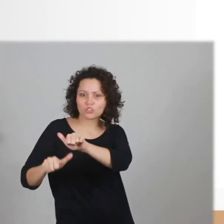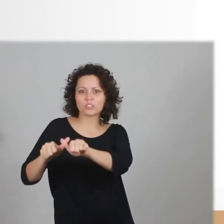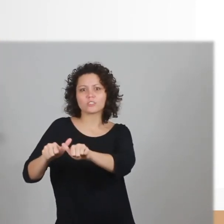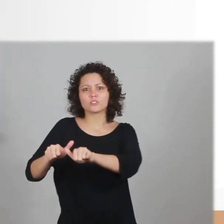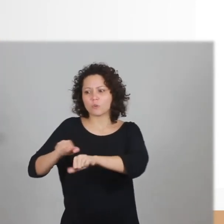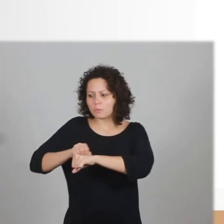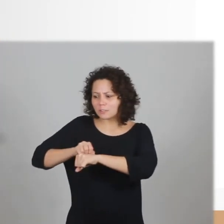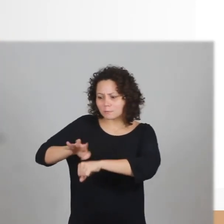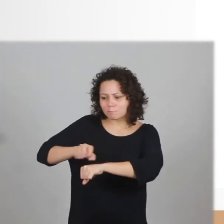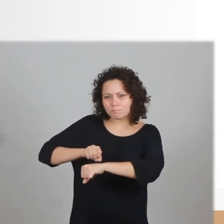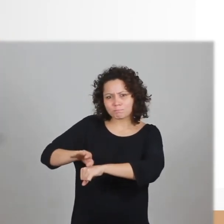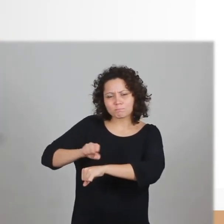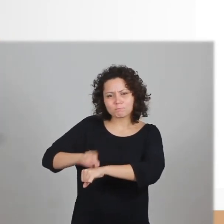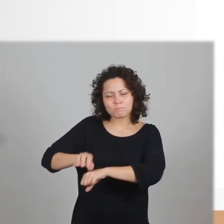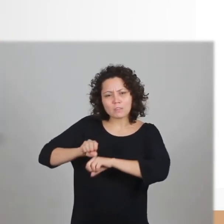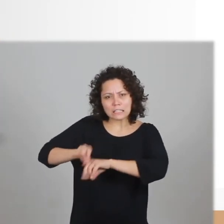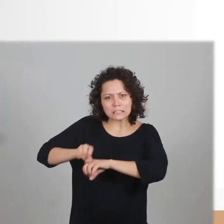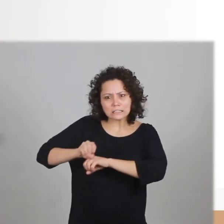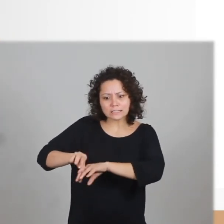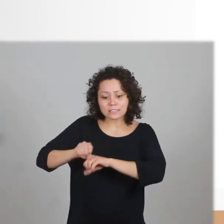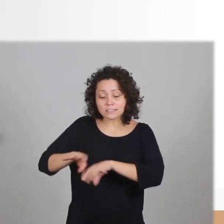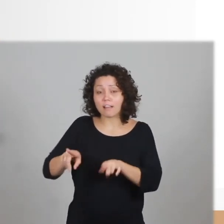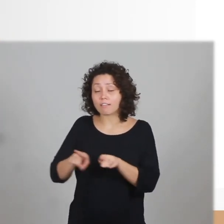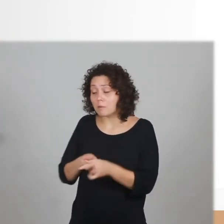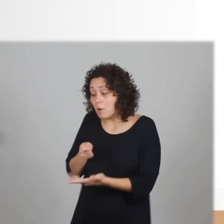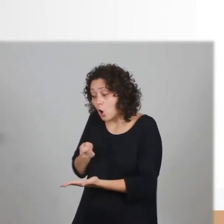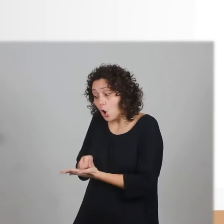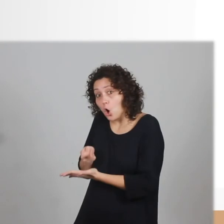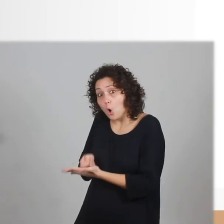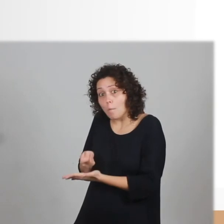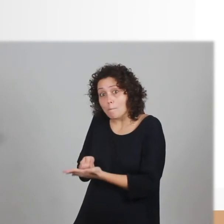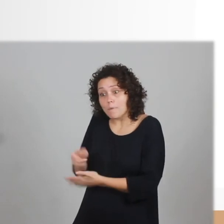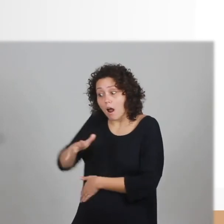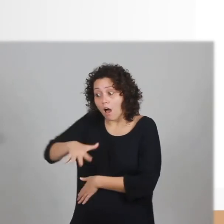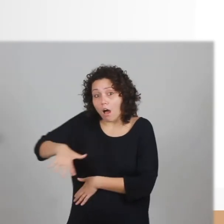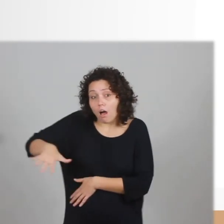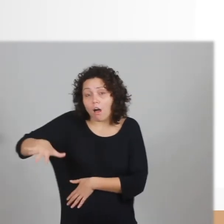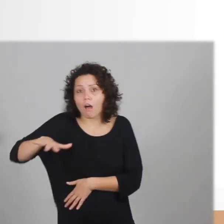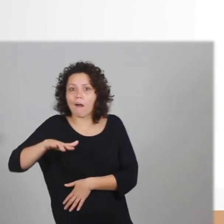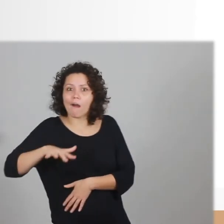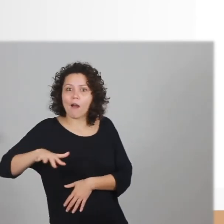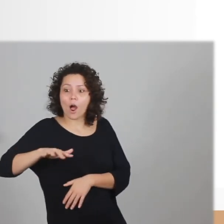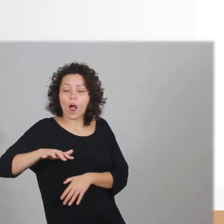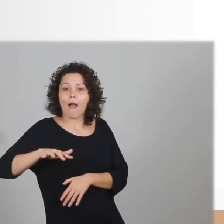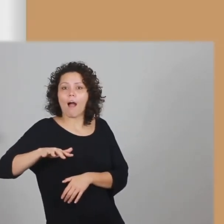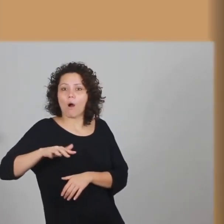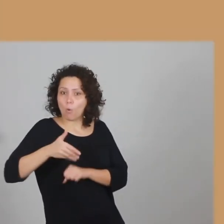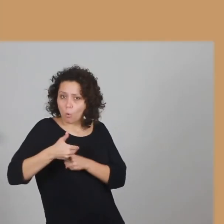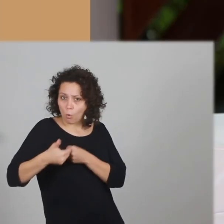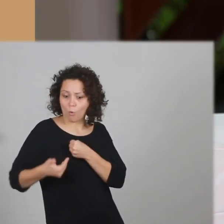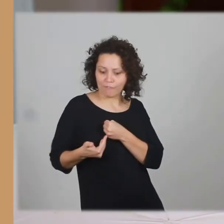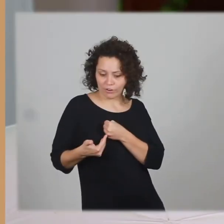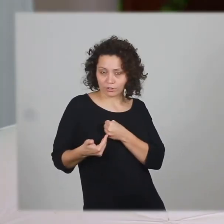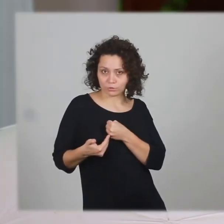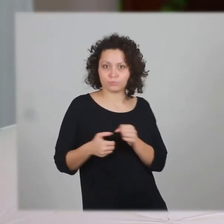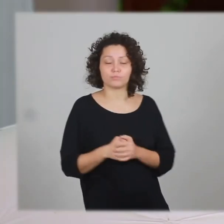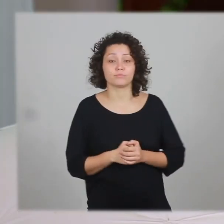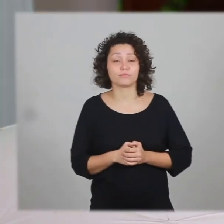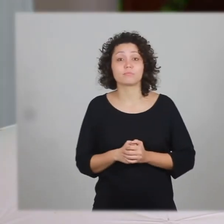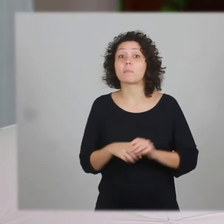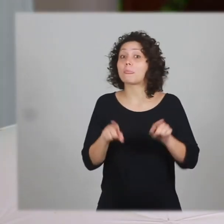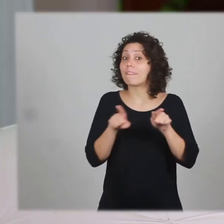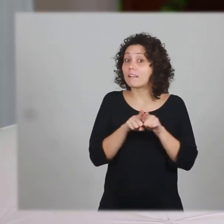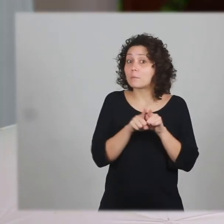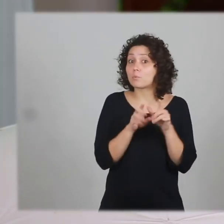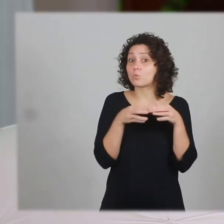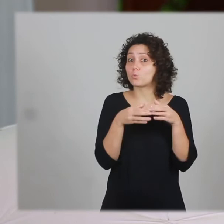organizações, entre elas o Grupo de Trabalho da Sociedade Civil para a Agenda 2030, tem empreendido esforços em divulgar e apoiar a implementação